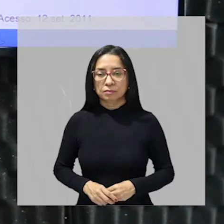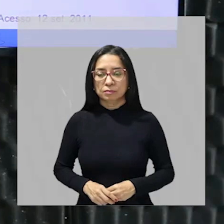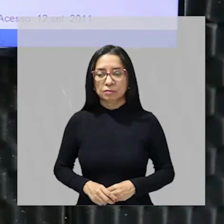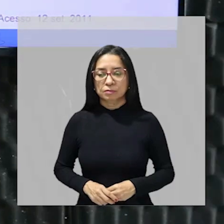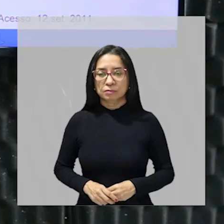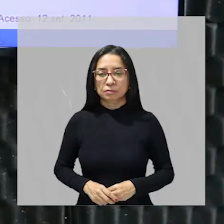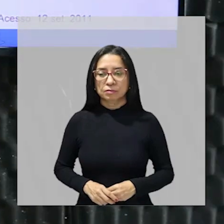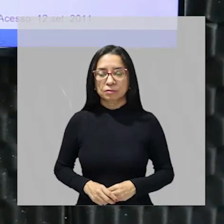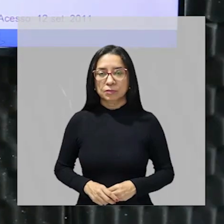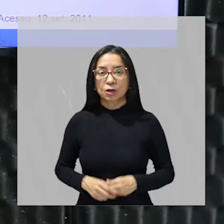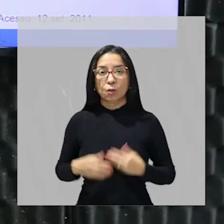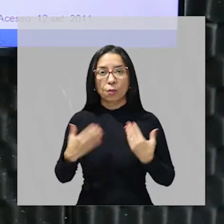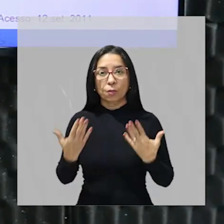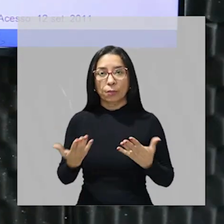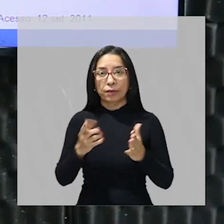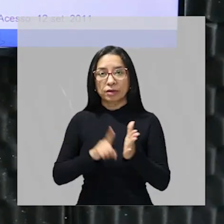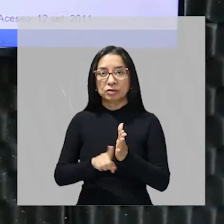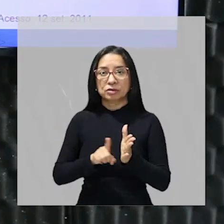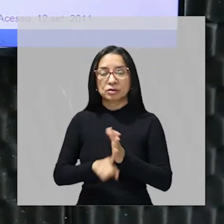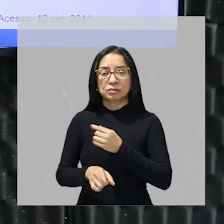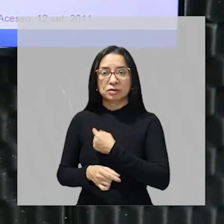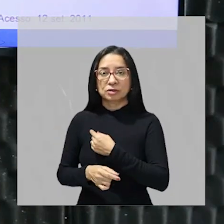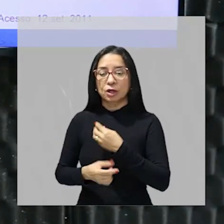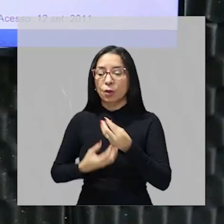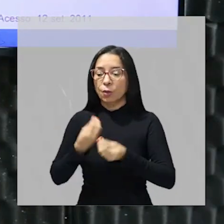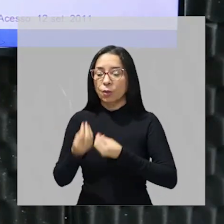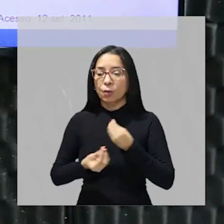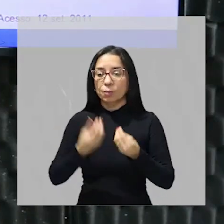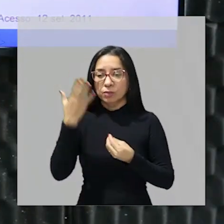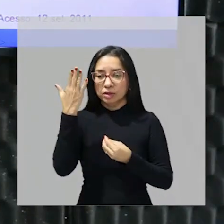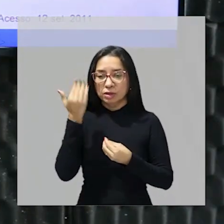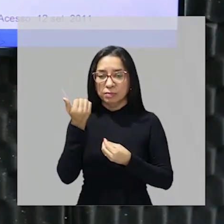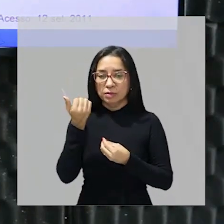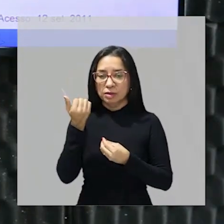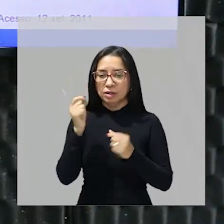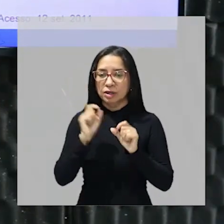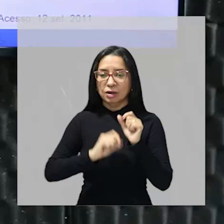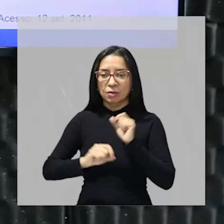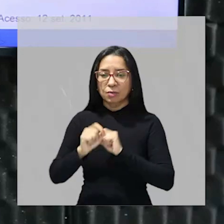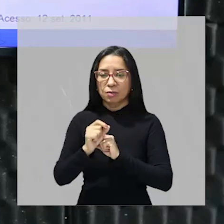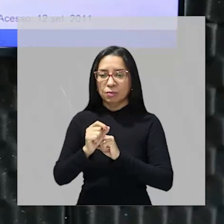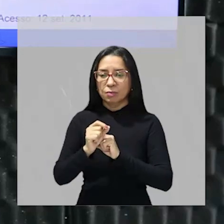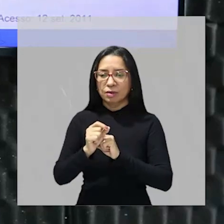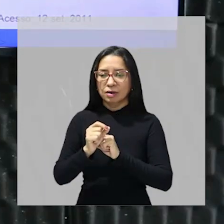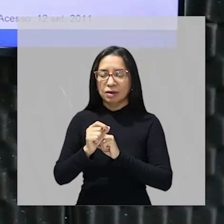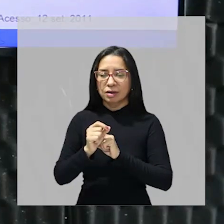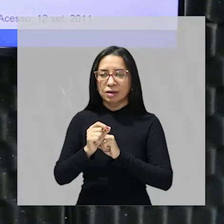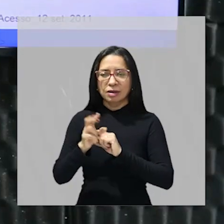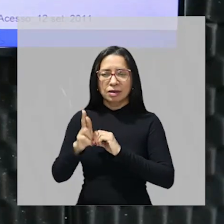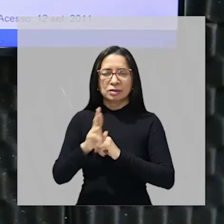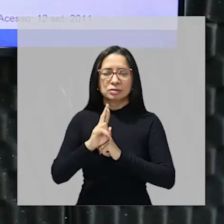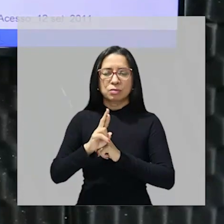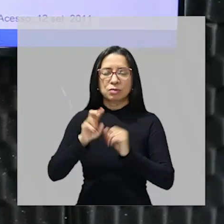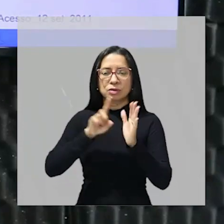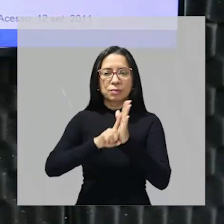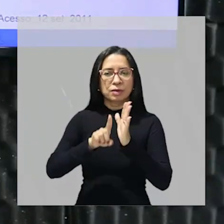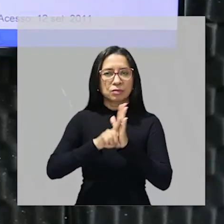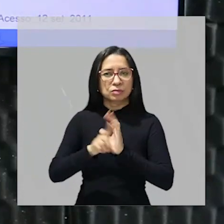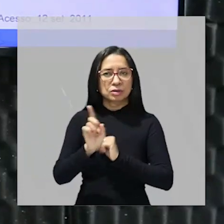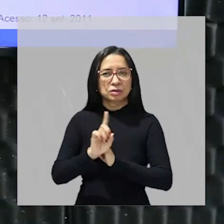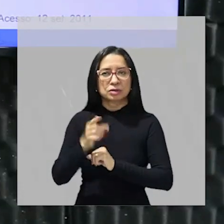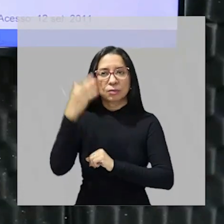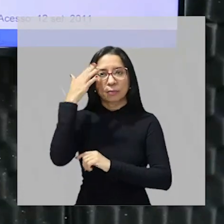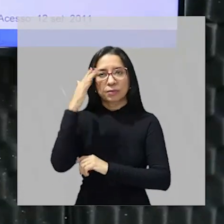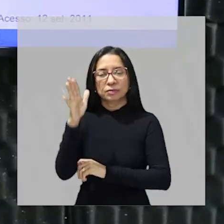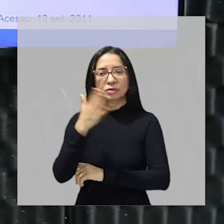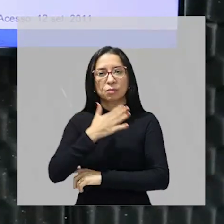Então, qual é a questão aqui? Como saber que é uma contestação à minha pergunta e não uma imaginação